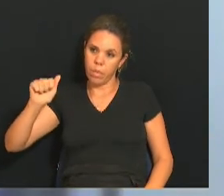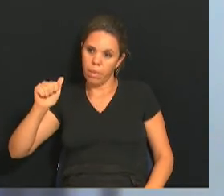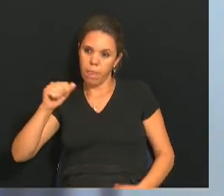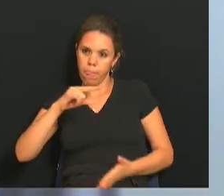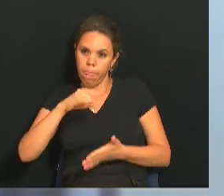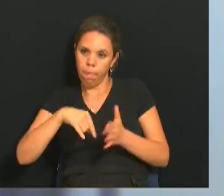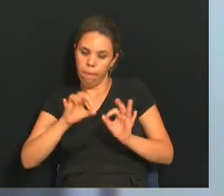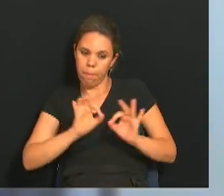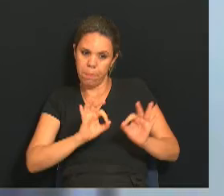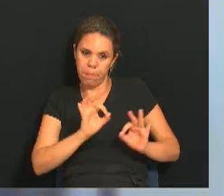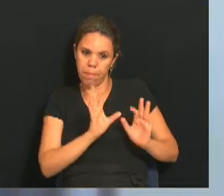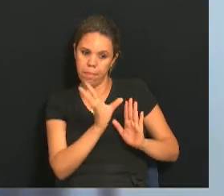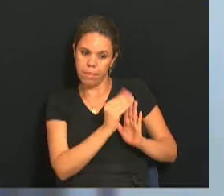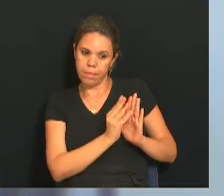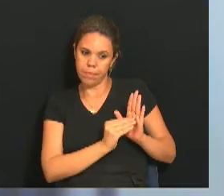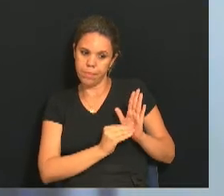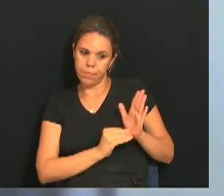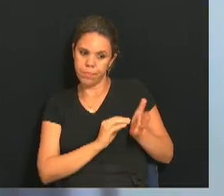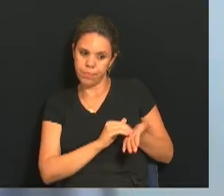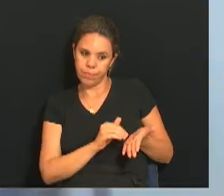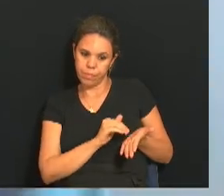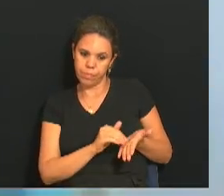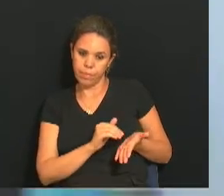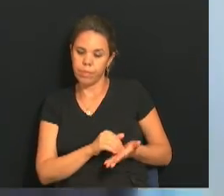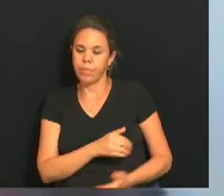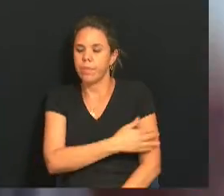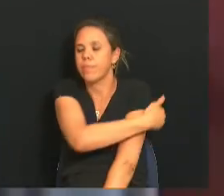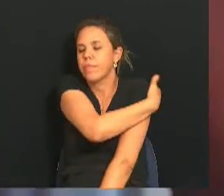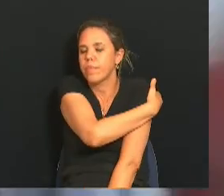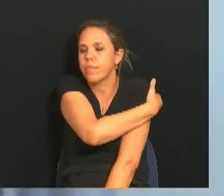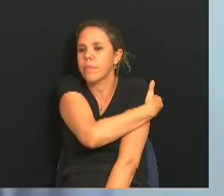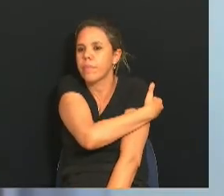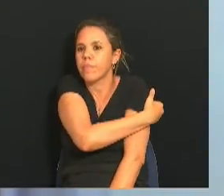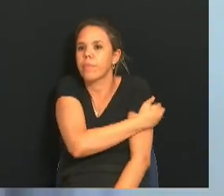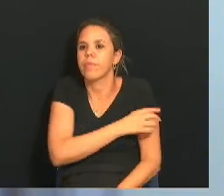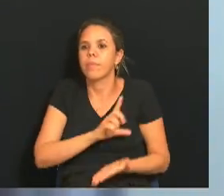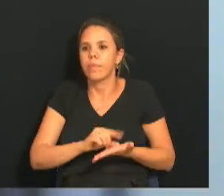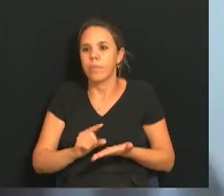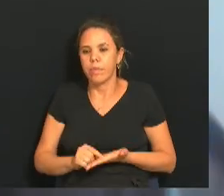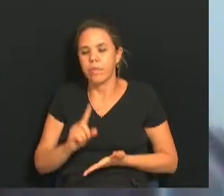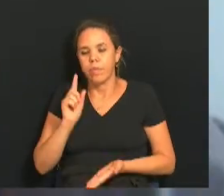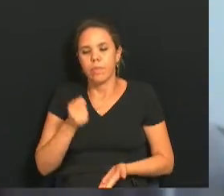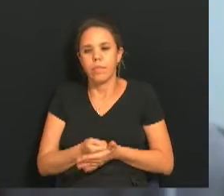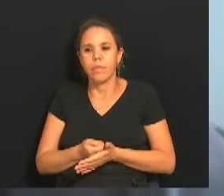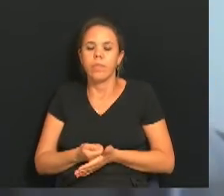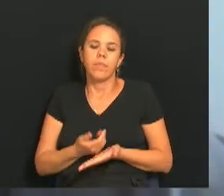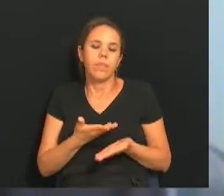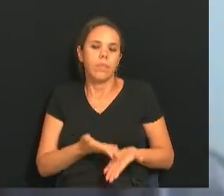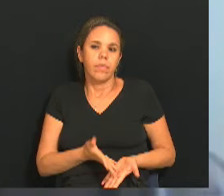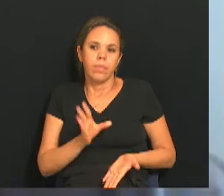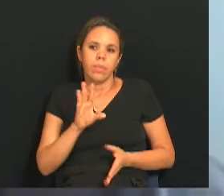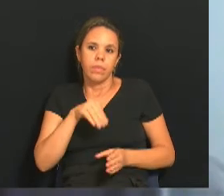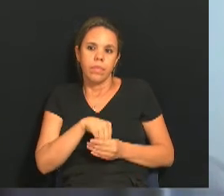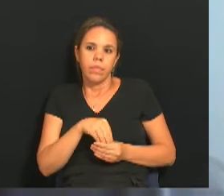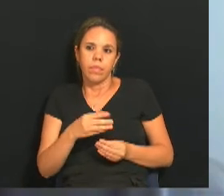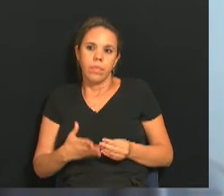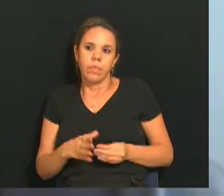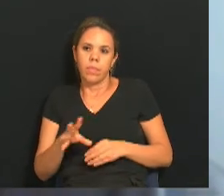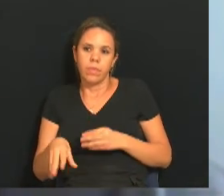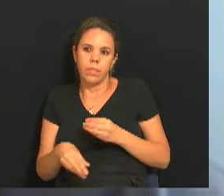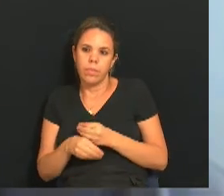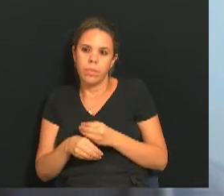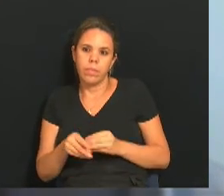elaborada pela assessoria de legislação e normas. A partir do momento que a decisão foi essa, de acatar encaminhamento de um